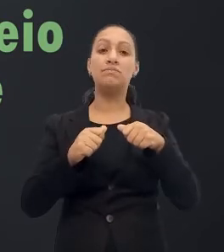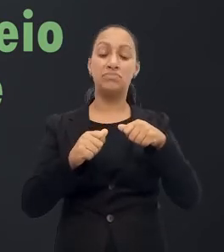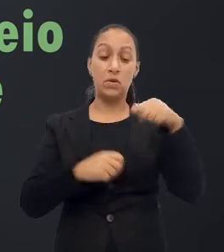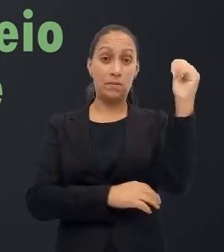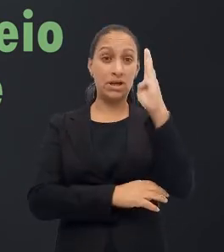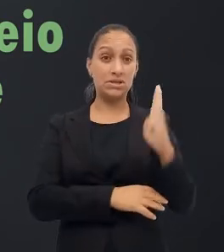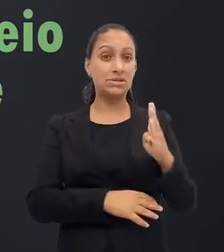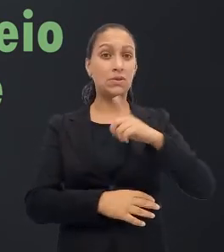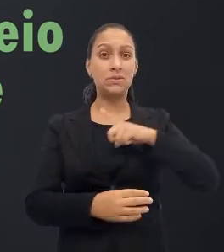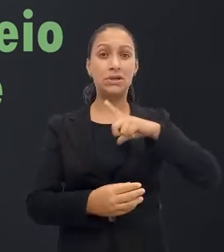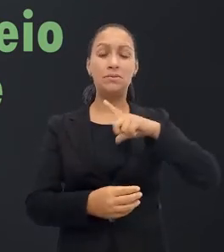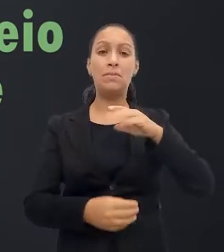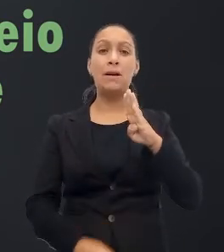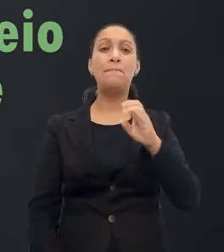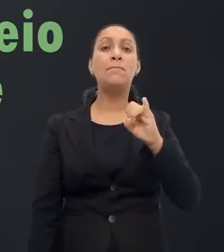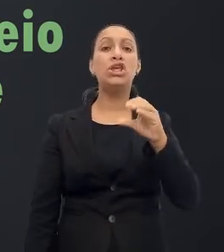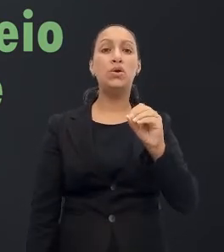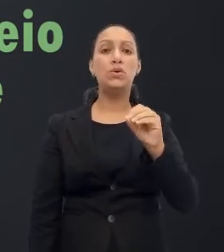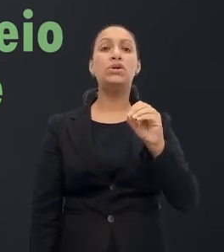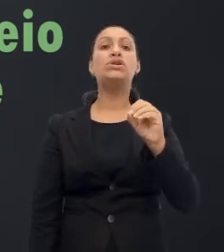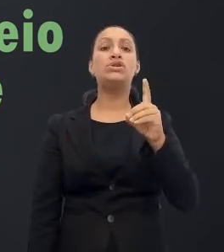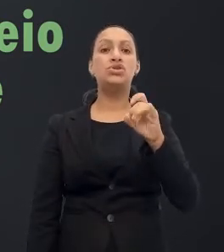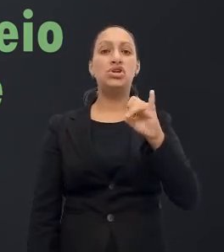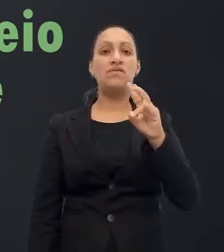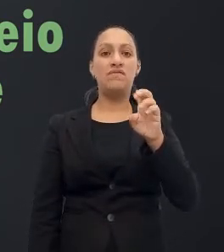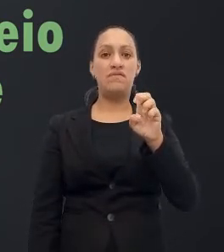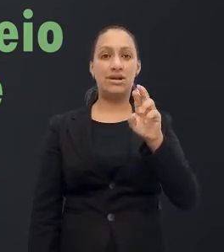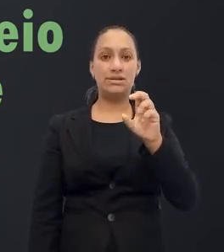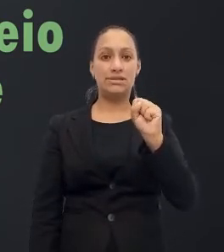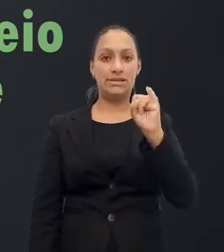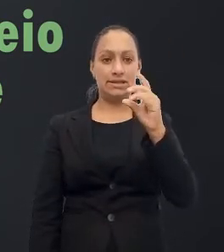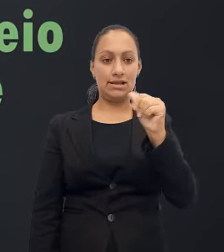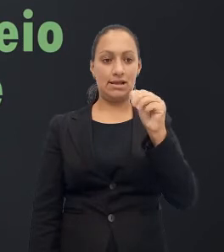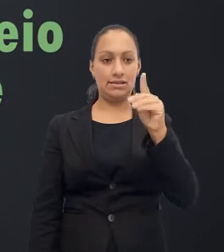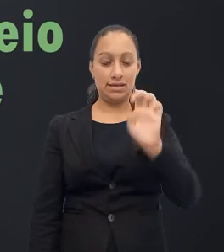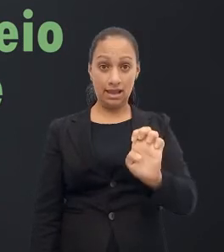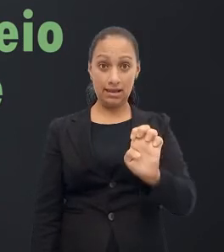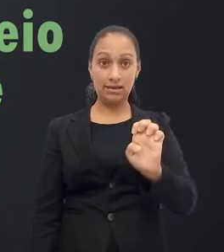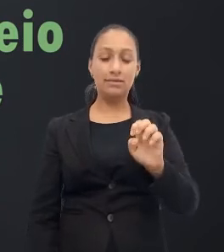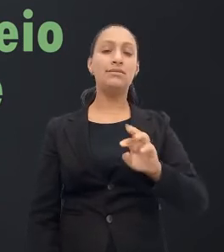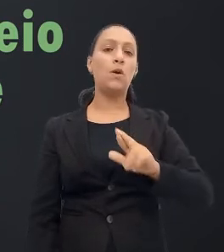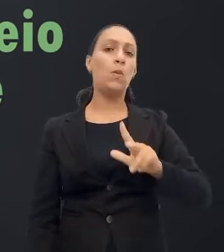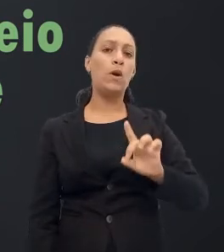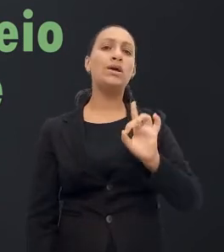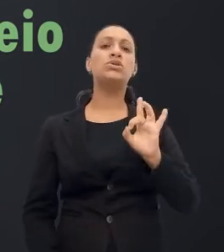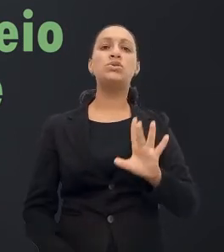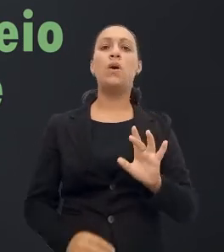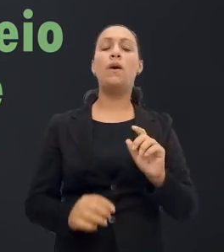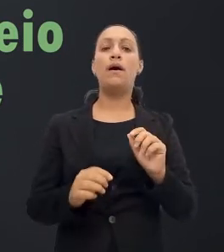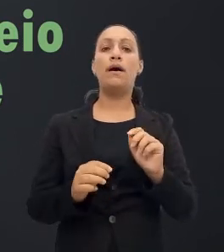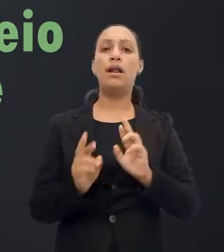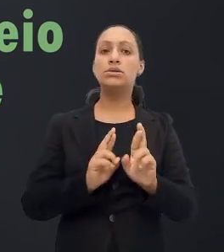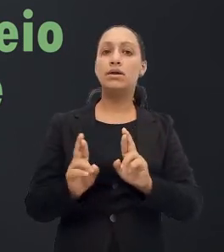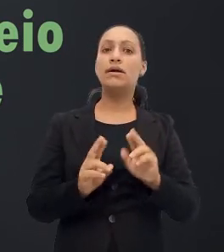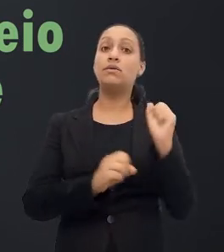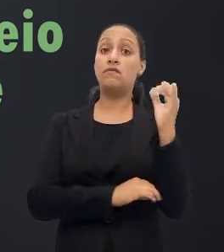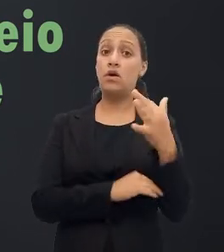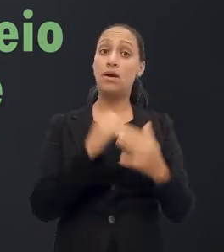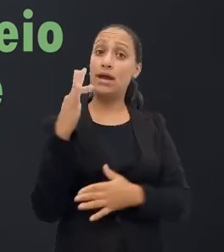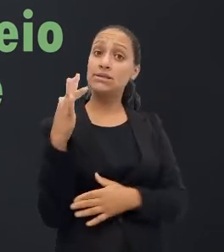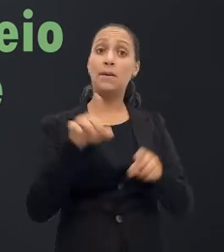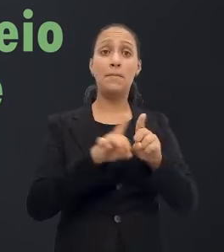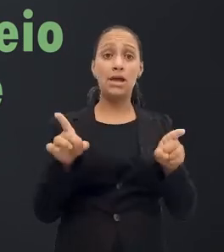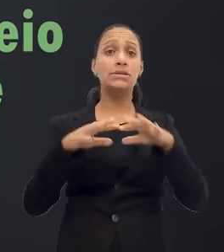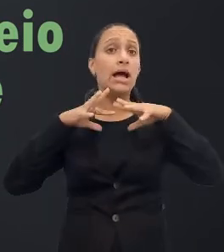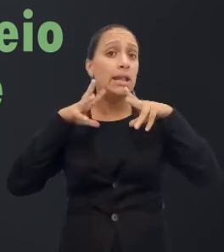aí, também, não somente relacionado às florestas, a biodiversidade também em animais,